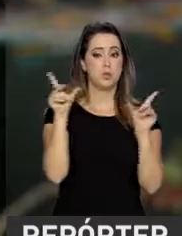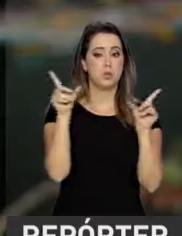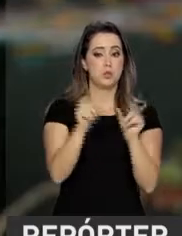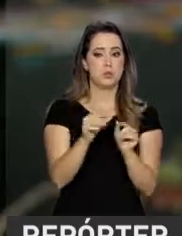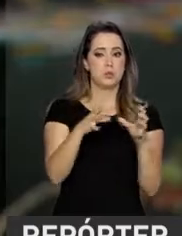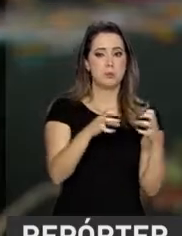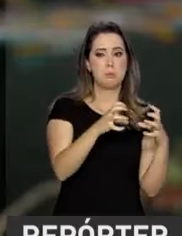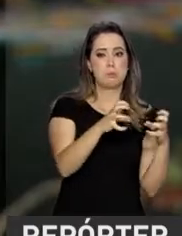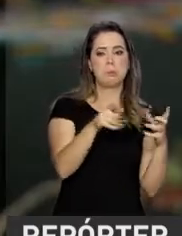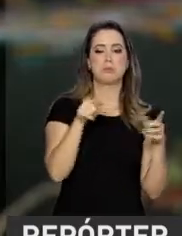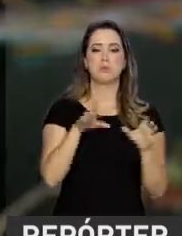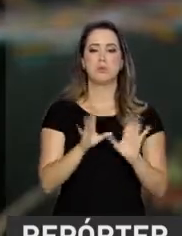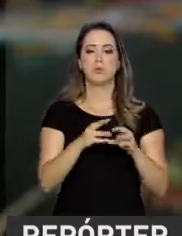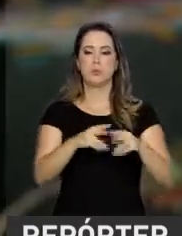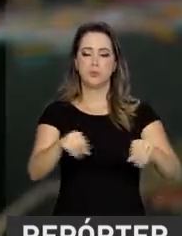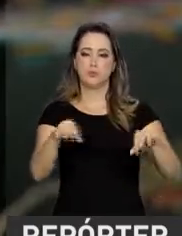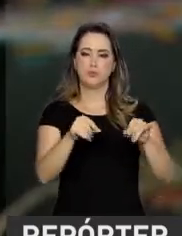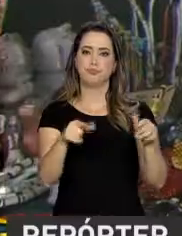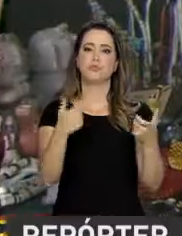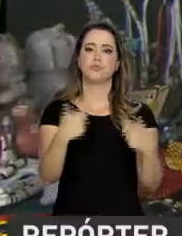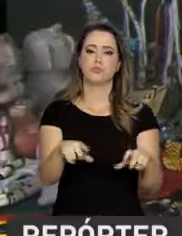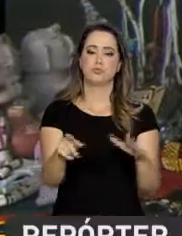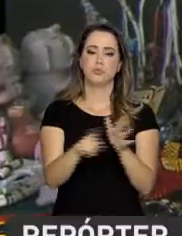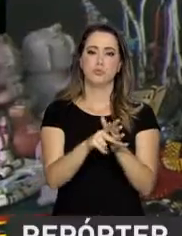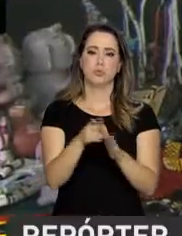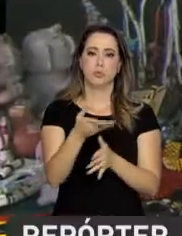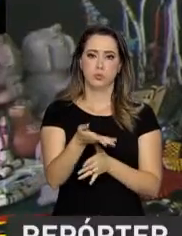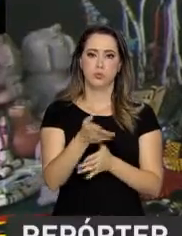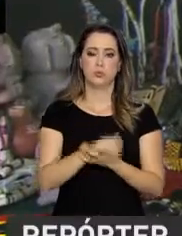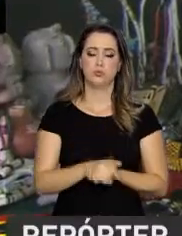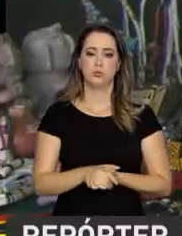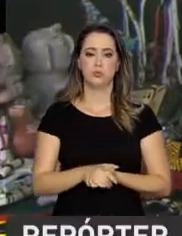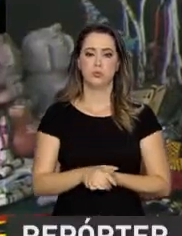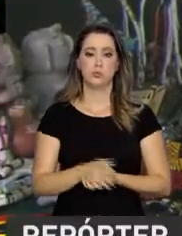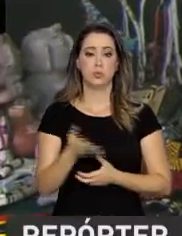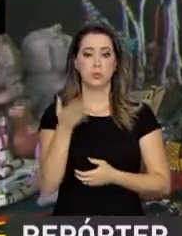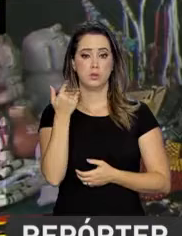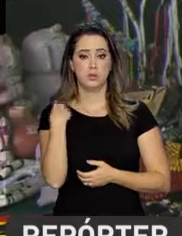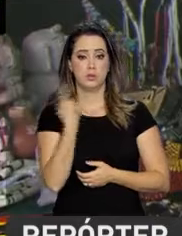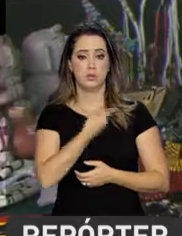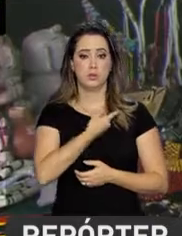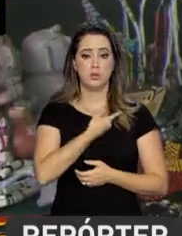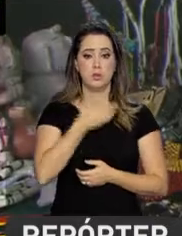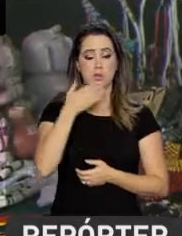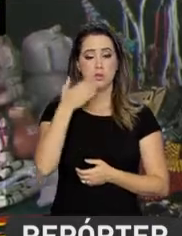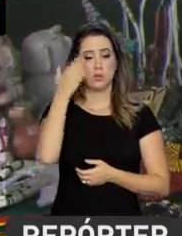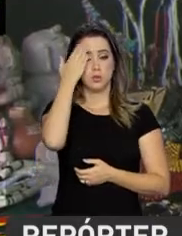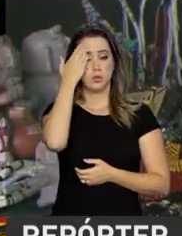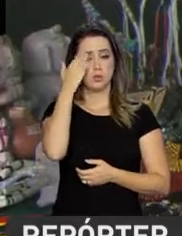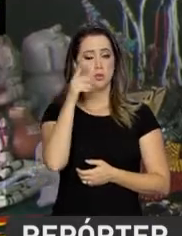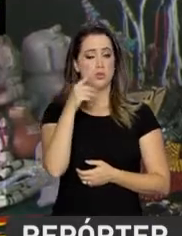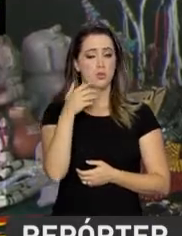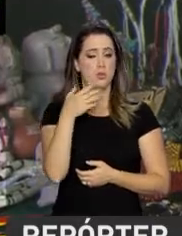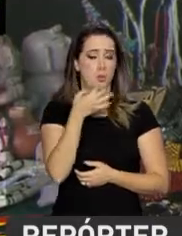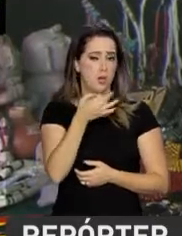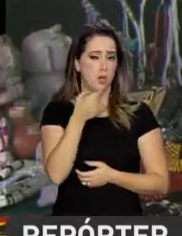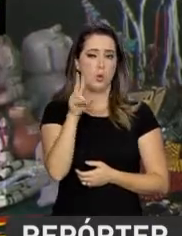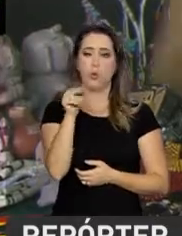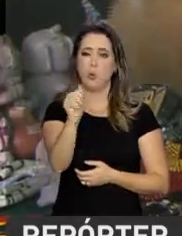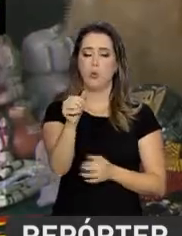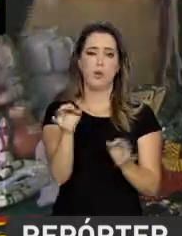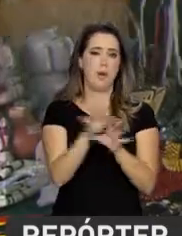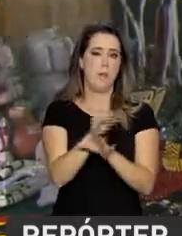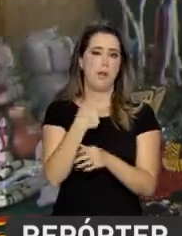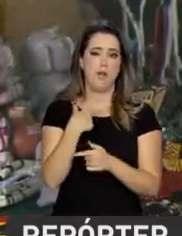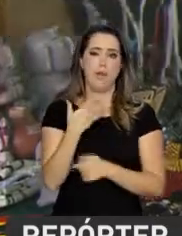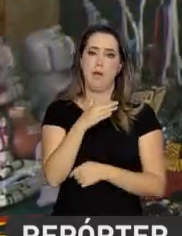os conflitos no território onde vive é tem cão gente achava que eles conflito nunca ia acabar nem eu perdi minha